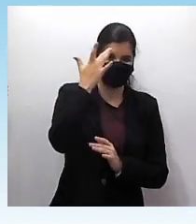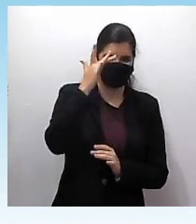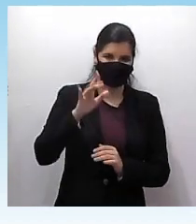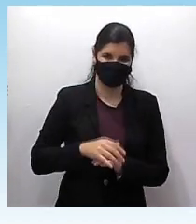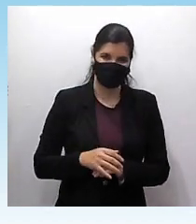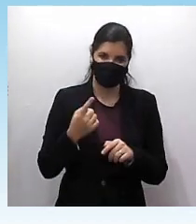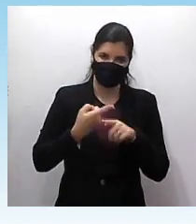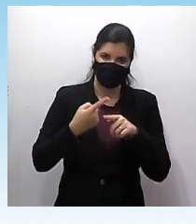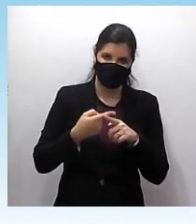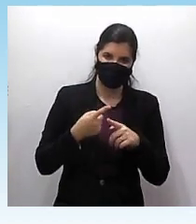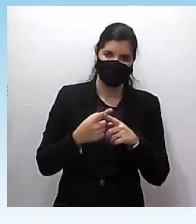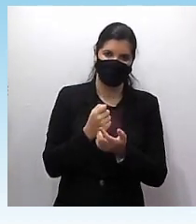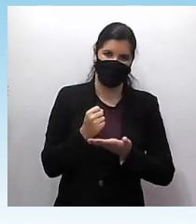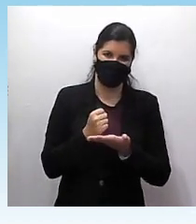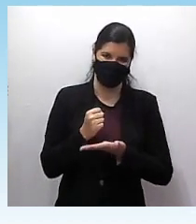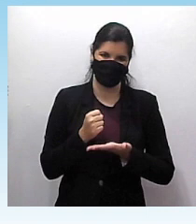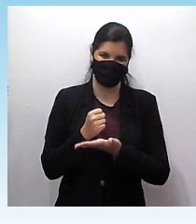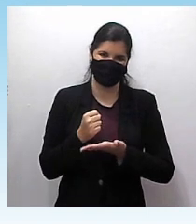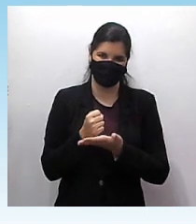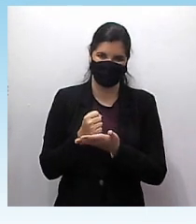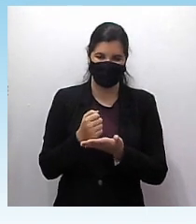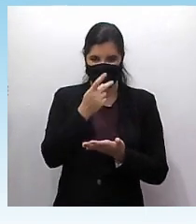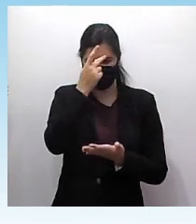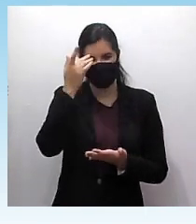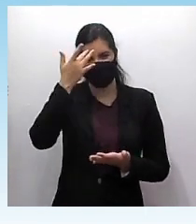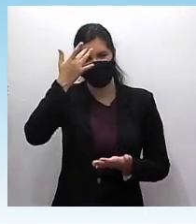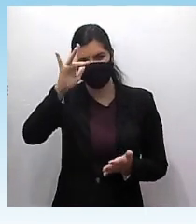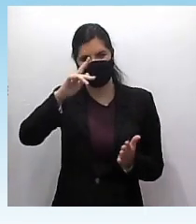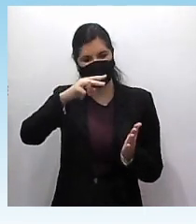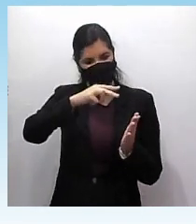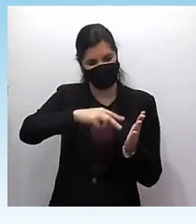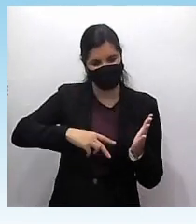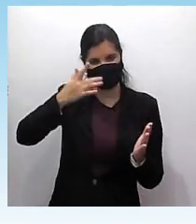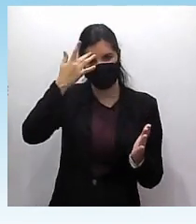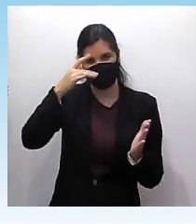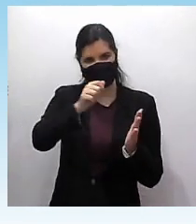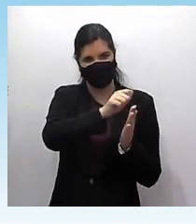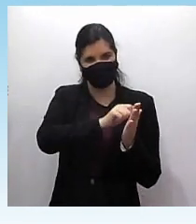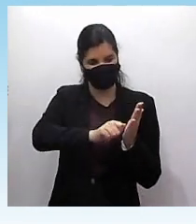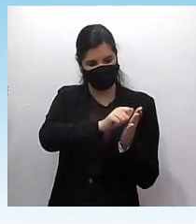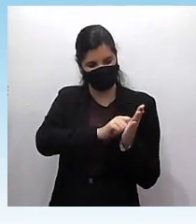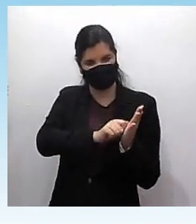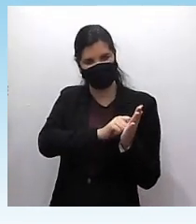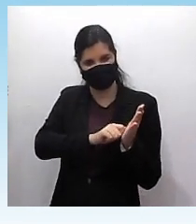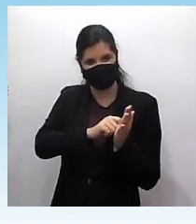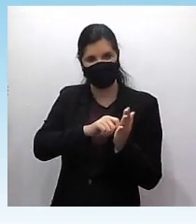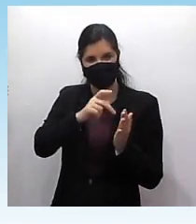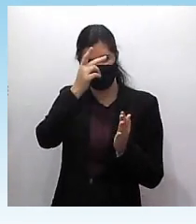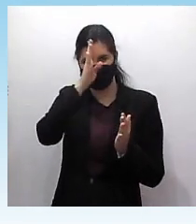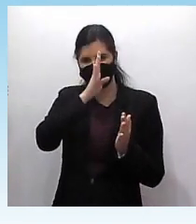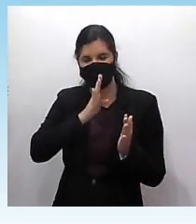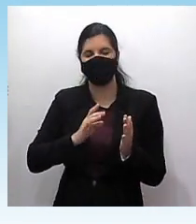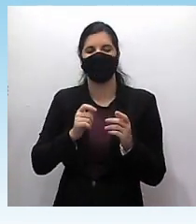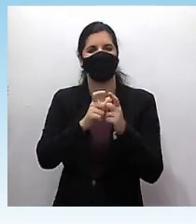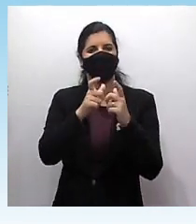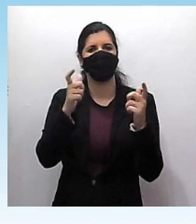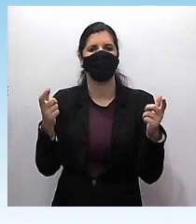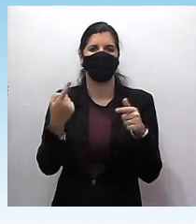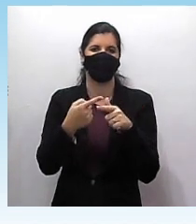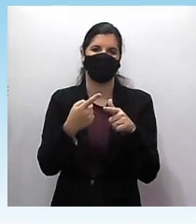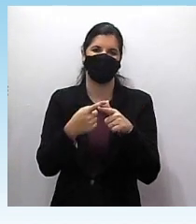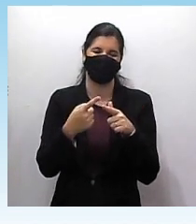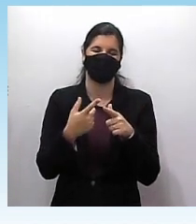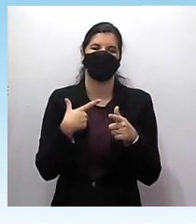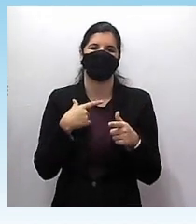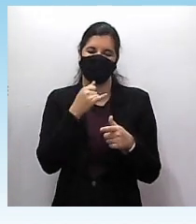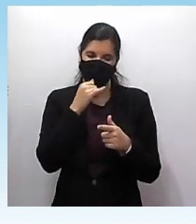a base, porque o analfabeto é aquele que não sabe nem ler nem escrever. Mas o Brasil ele é enriquecido de analfabetismo estrutural.